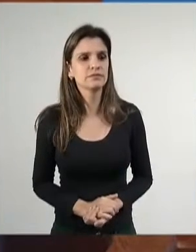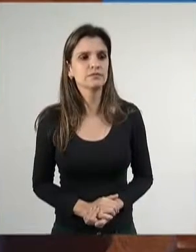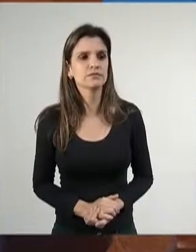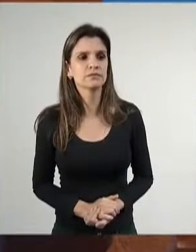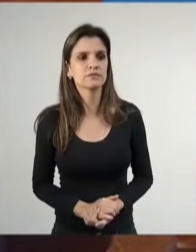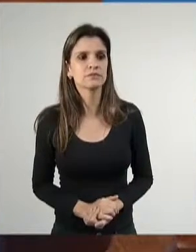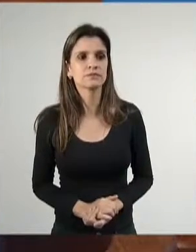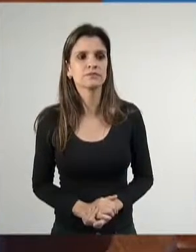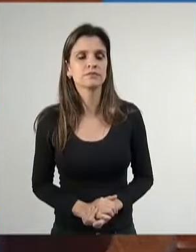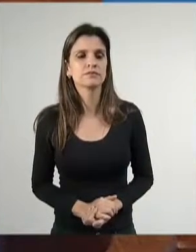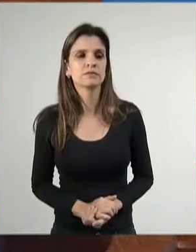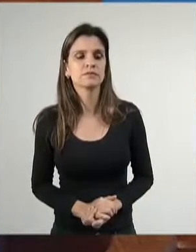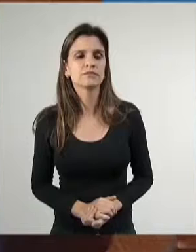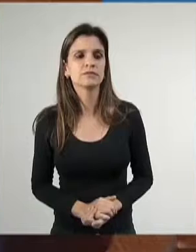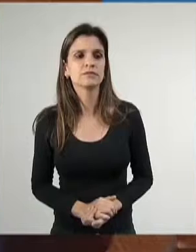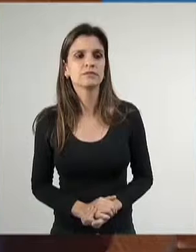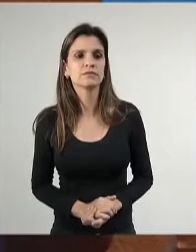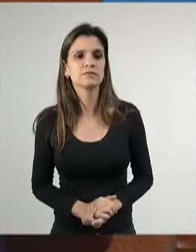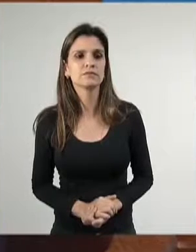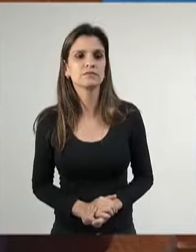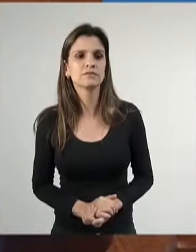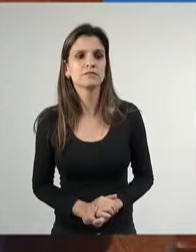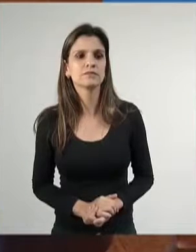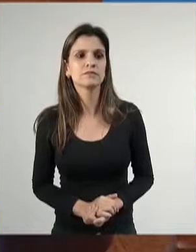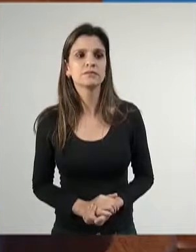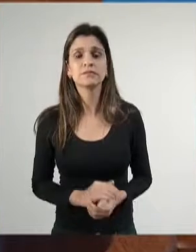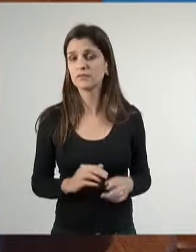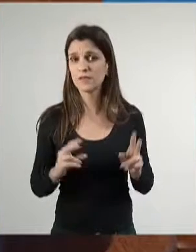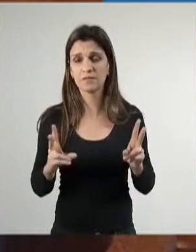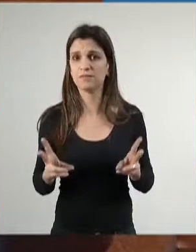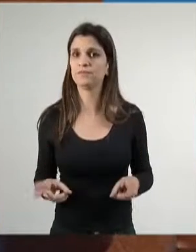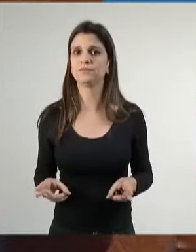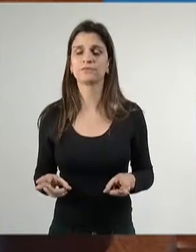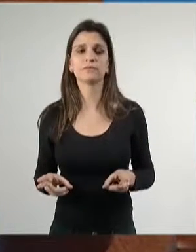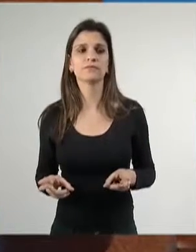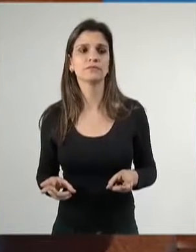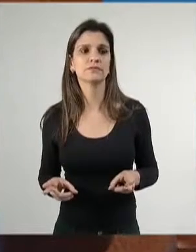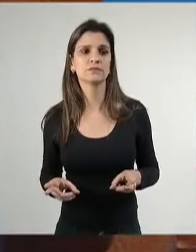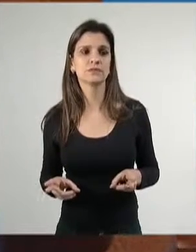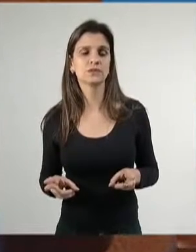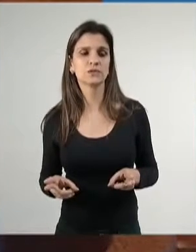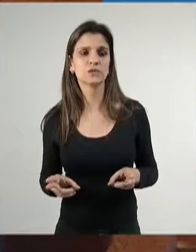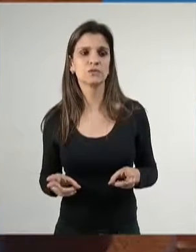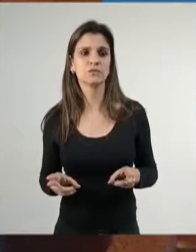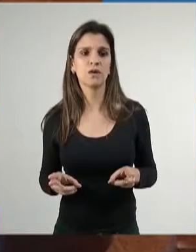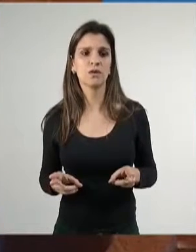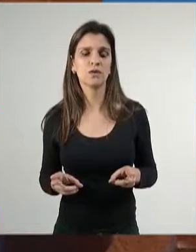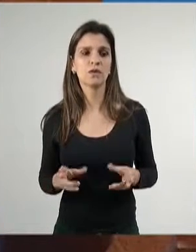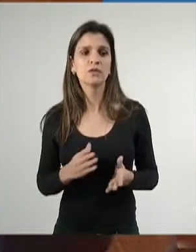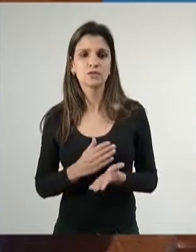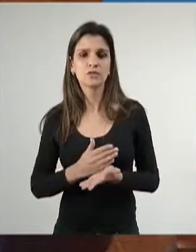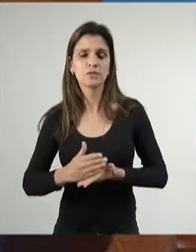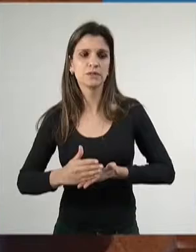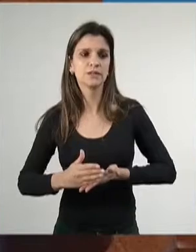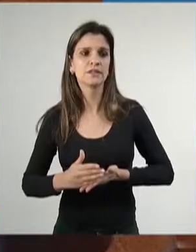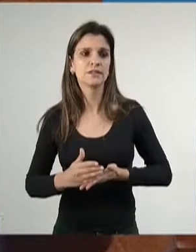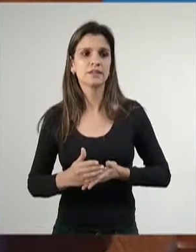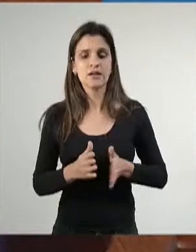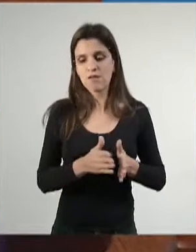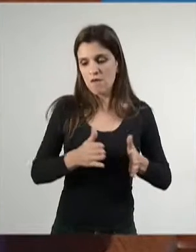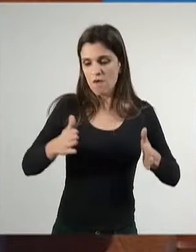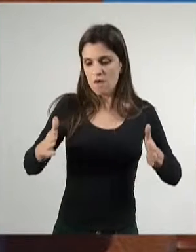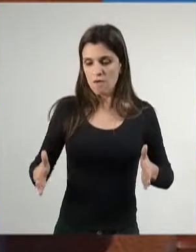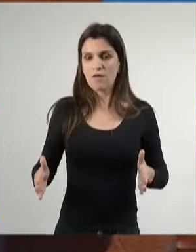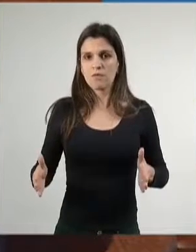continuamos na mesma condição em que nos encontrávamos quando iniciamos o mandato